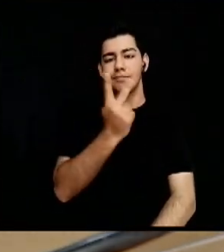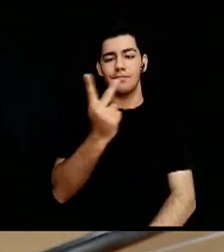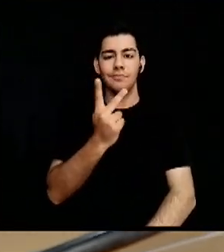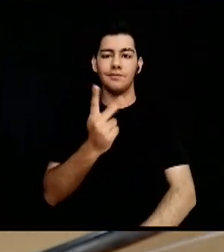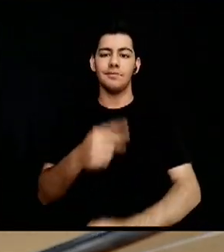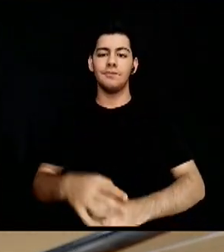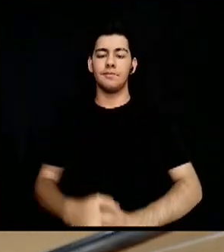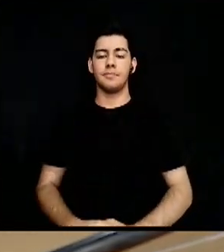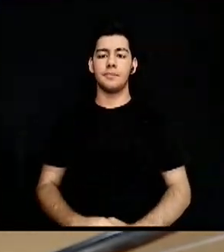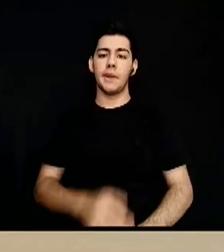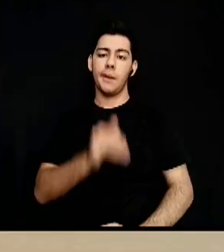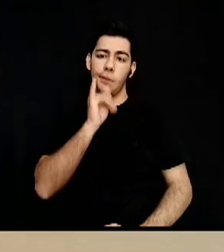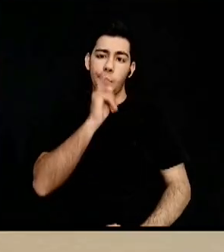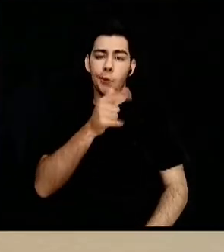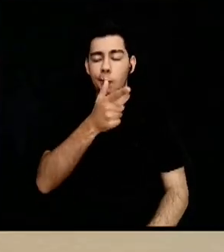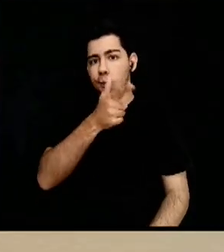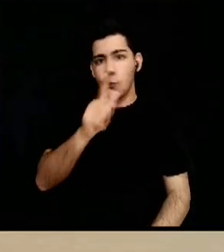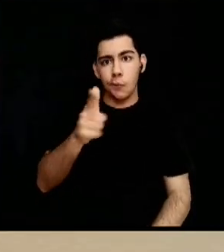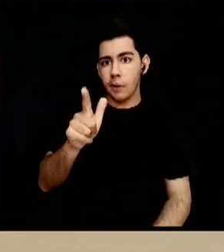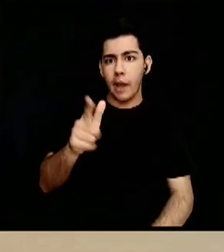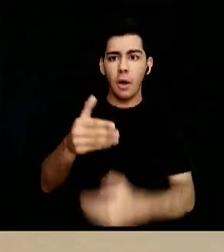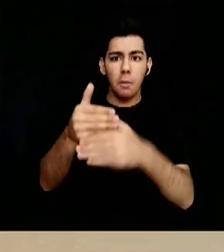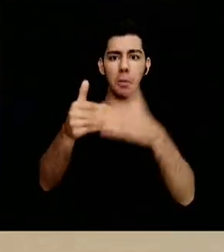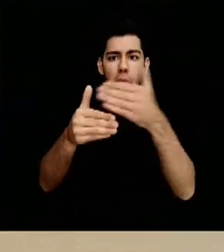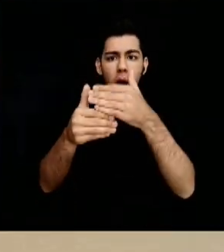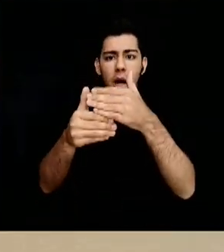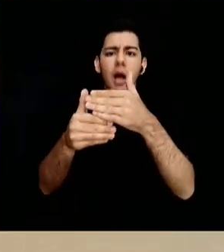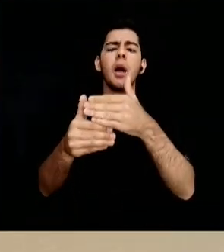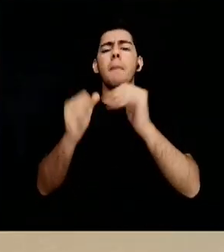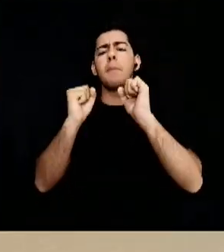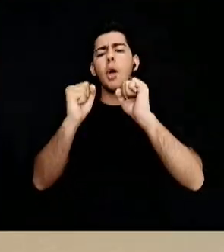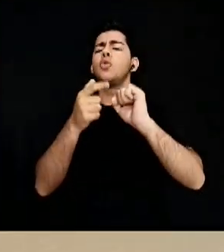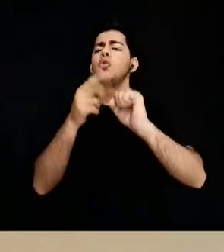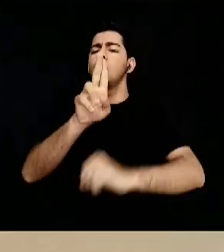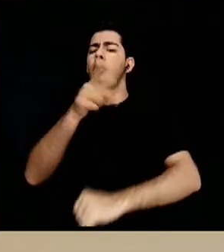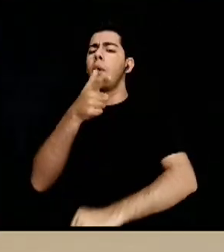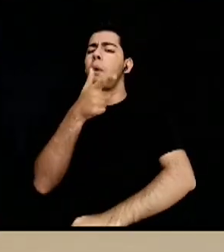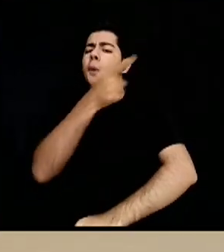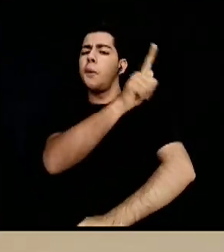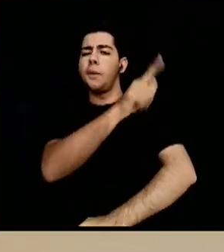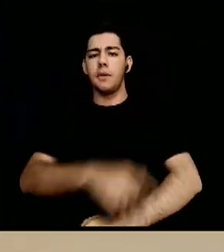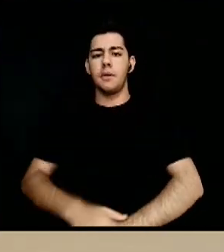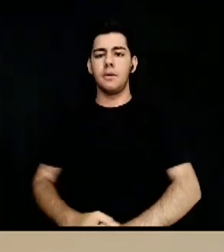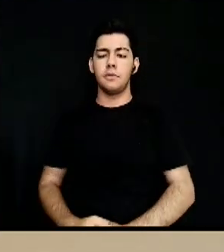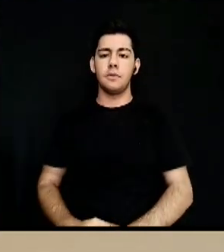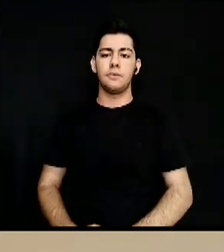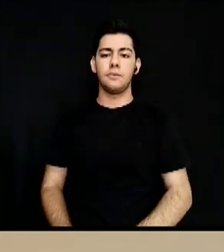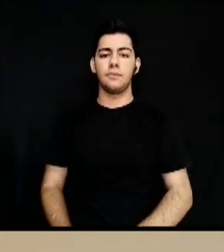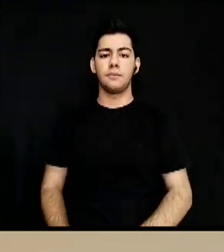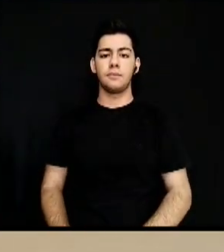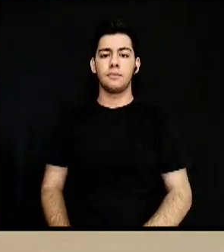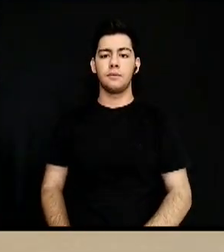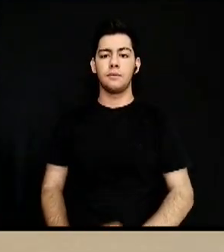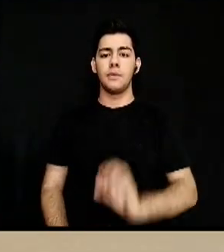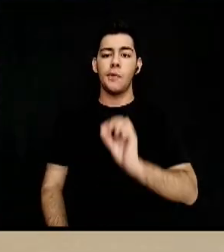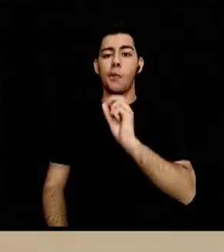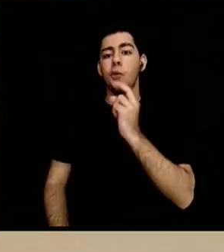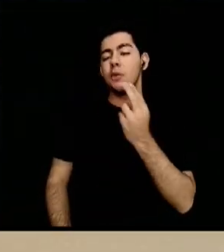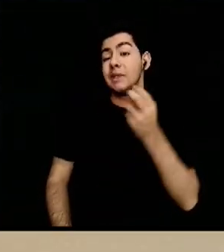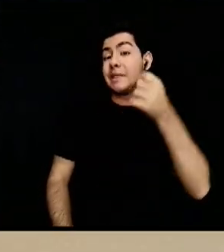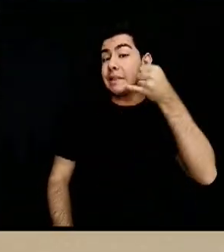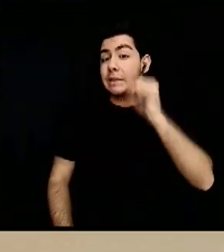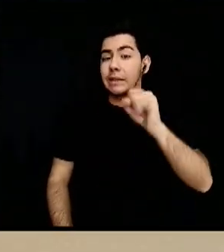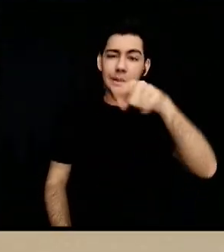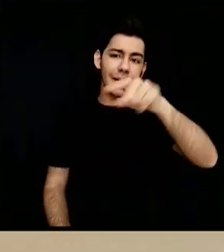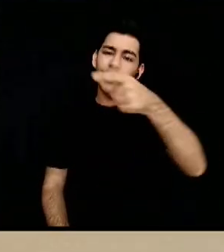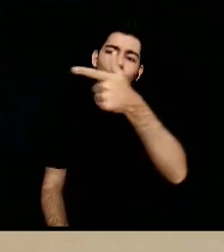parede, posso usar o outro. Ou, de repente, se você não tem um vaso já assim, todo demarcado com